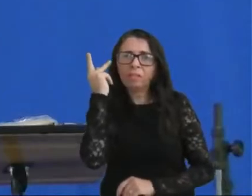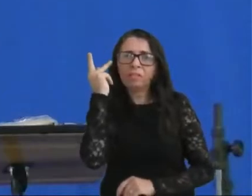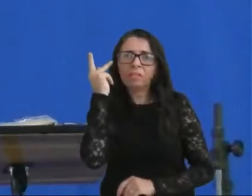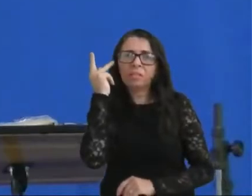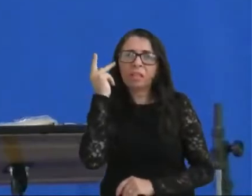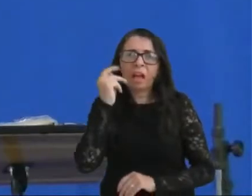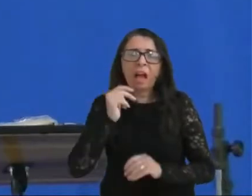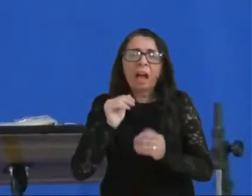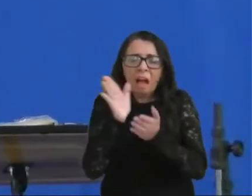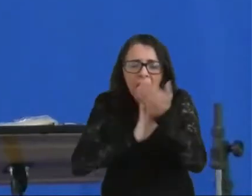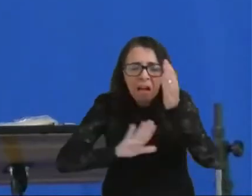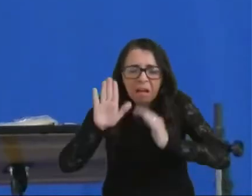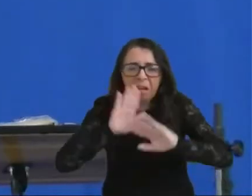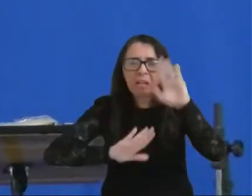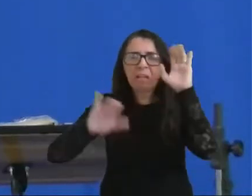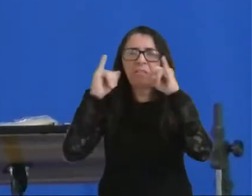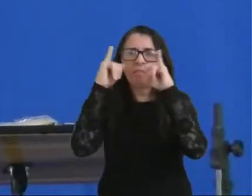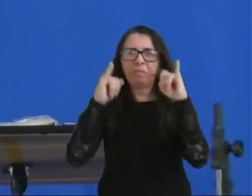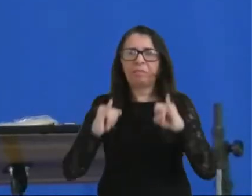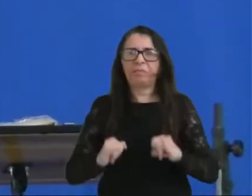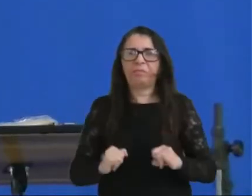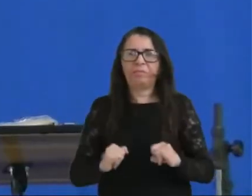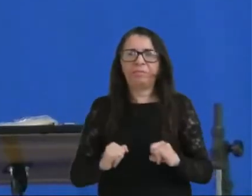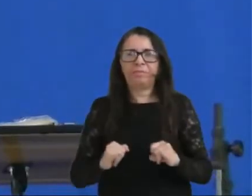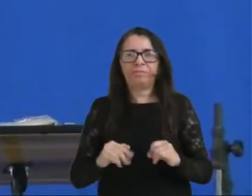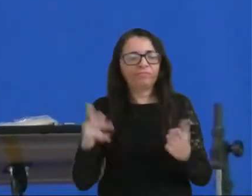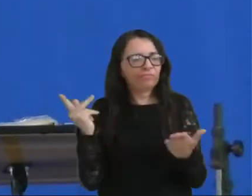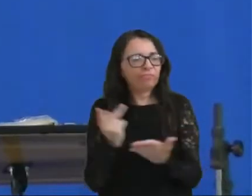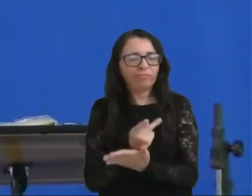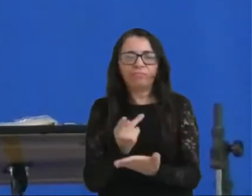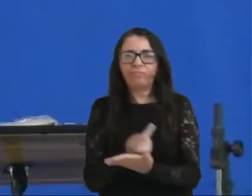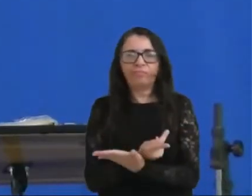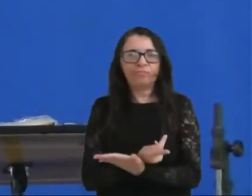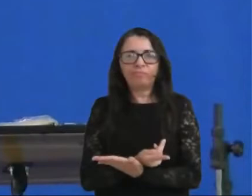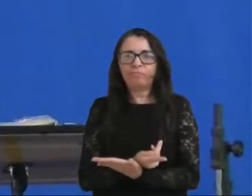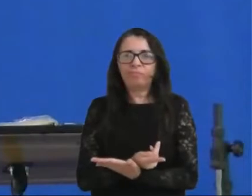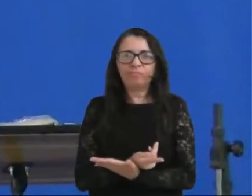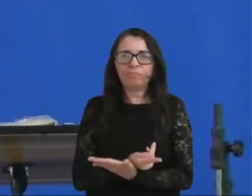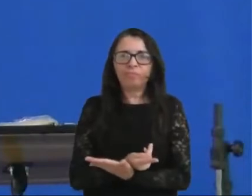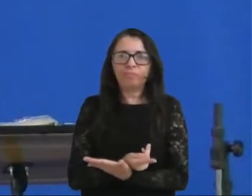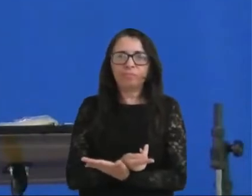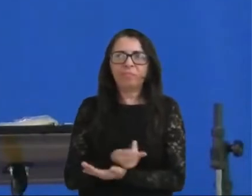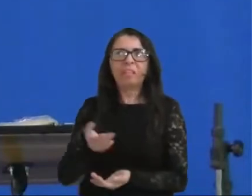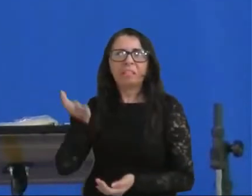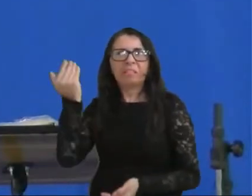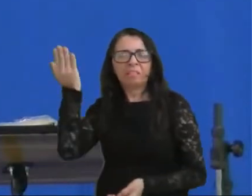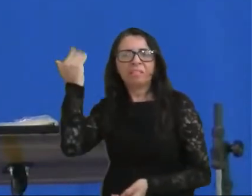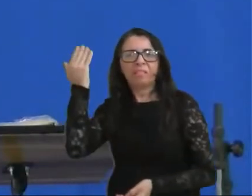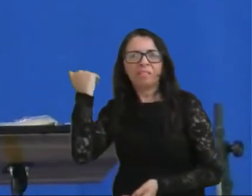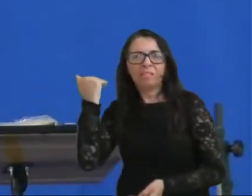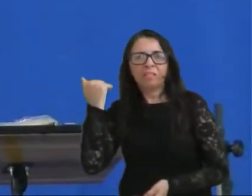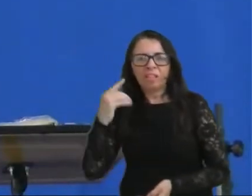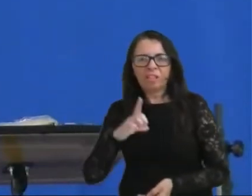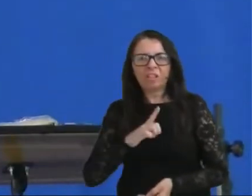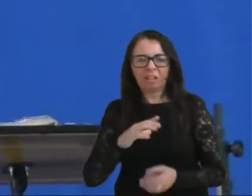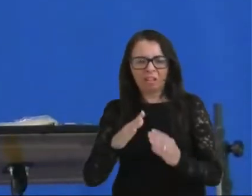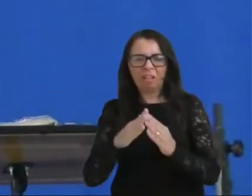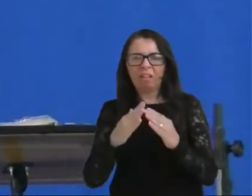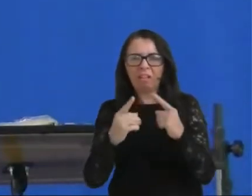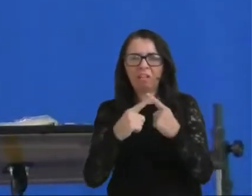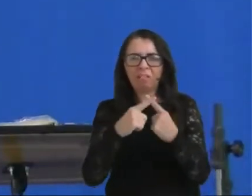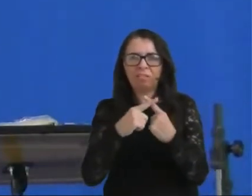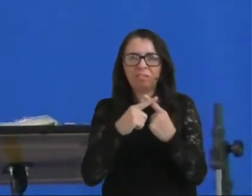uma das 7 maravilhas do mundo. Existia esse templo onde eles adoravam a deusa Diana, e eram das